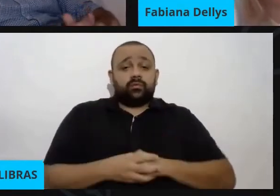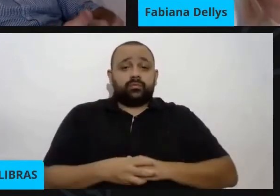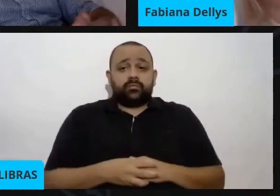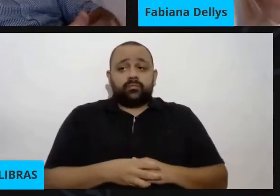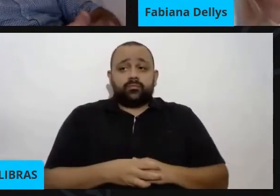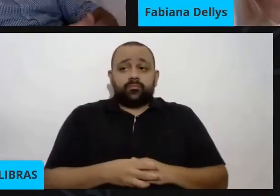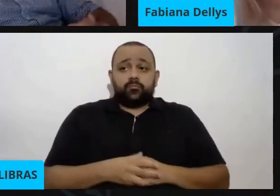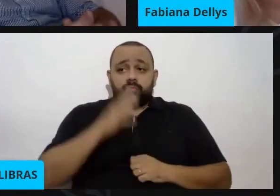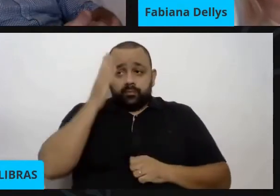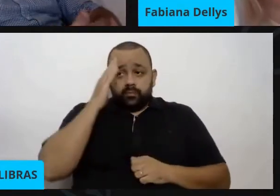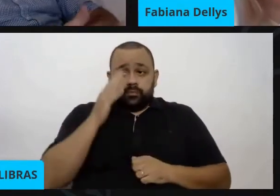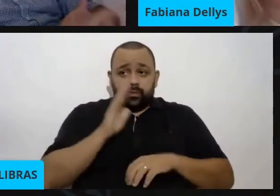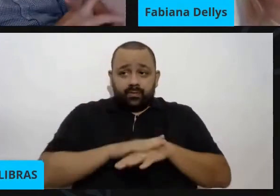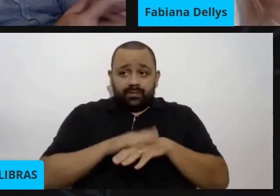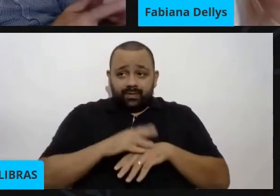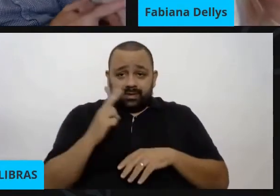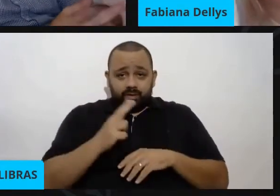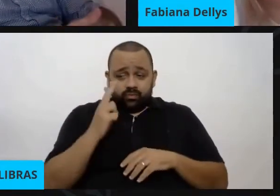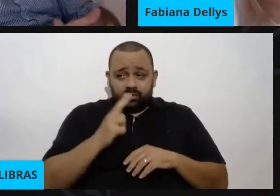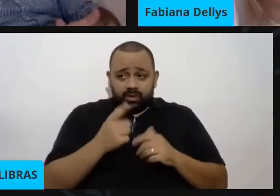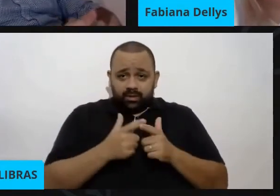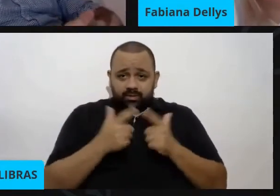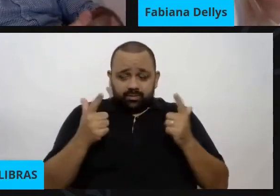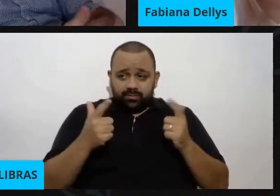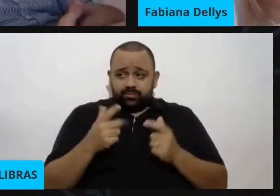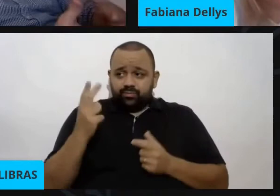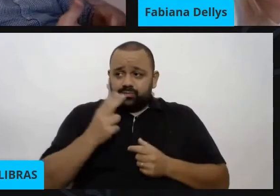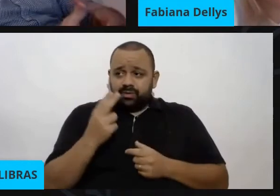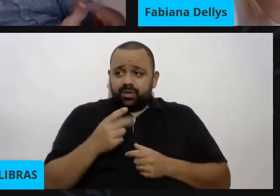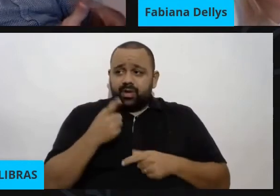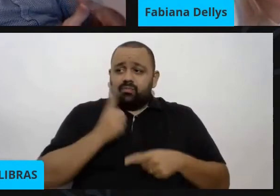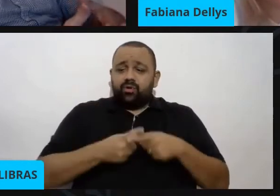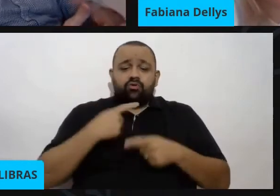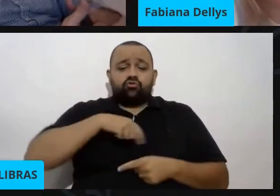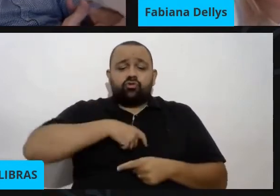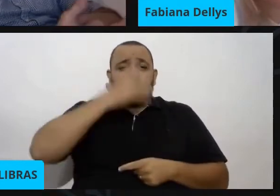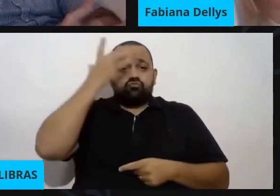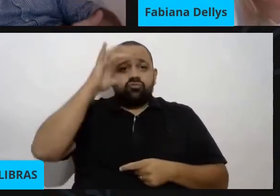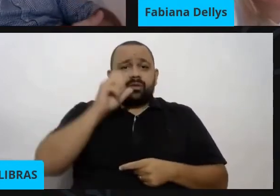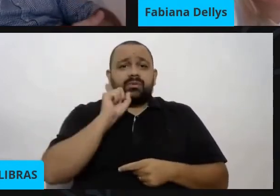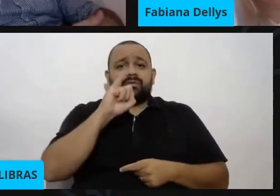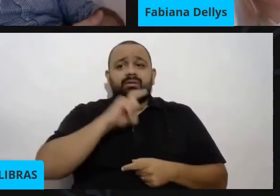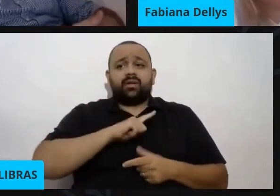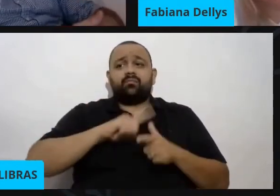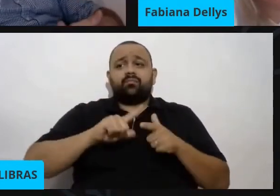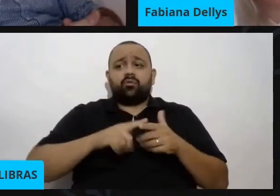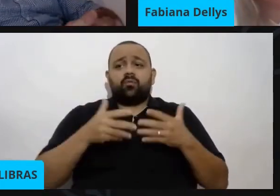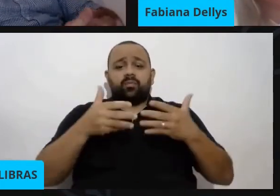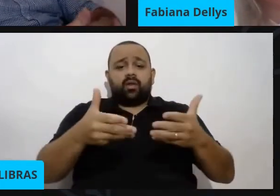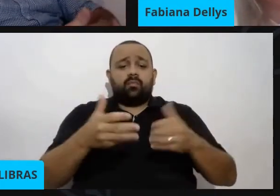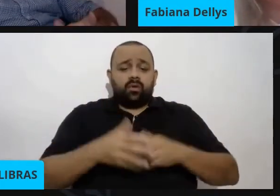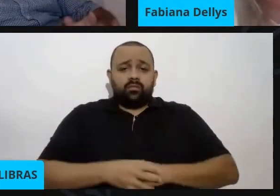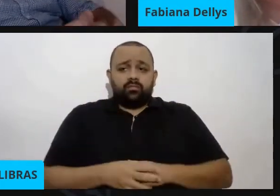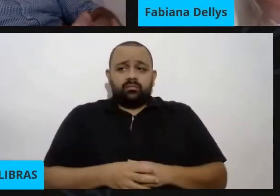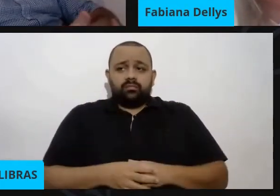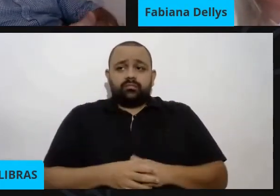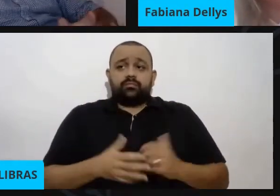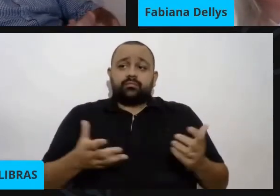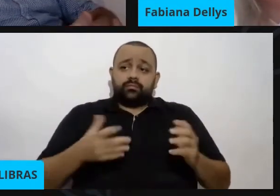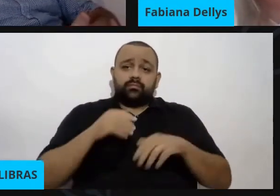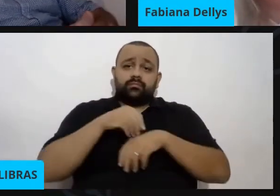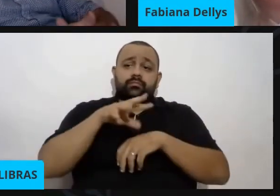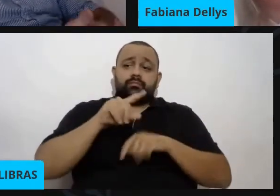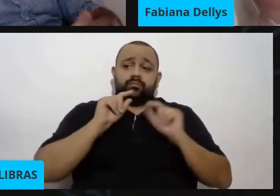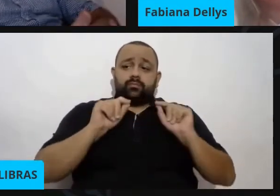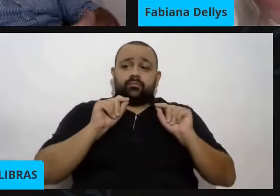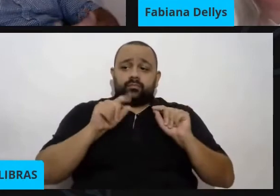Não há muito o que fazer. Vou falar para você, não tem como... Até porque a gente não sabe se vai ter dano, tá? E aí eu vou te dar uma dica.